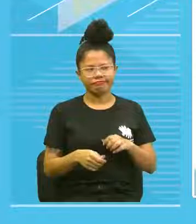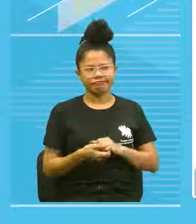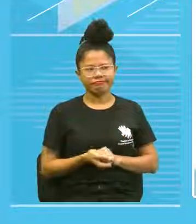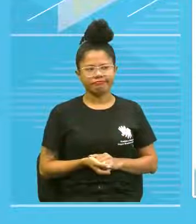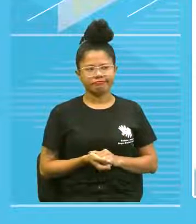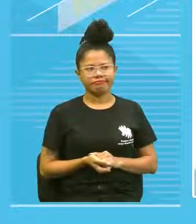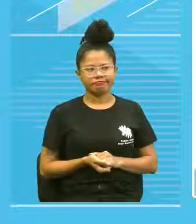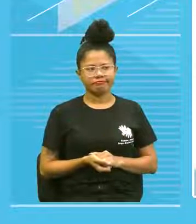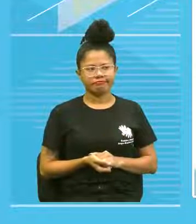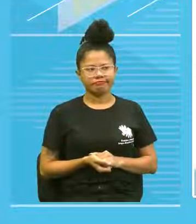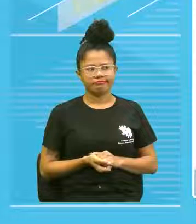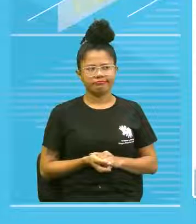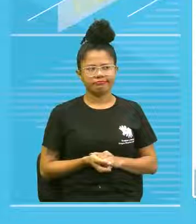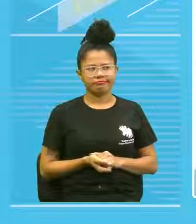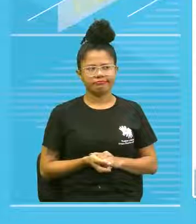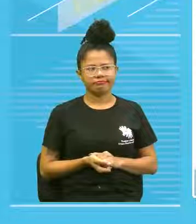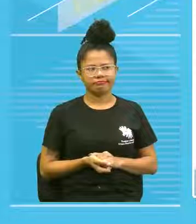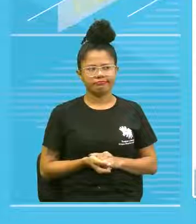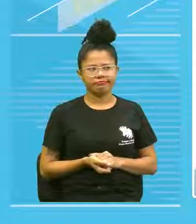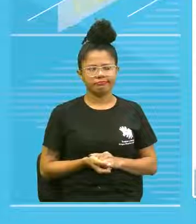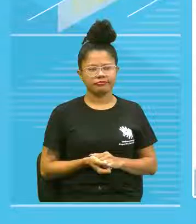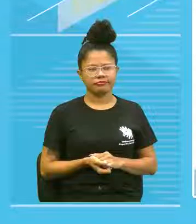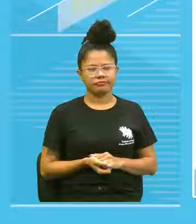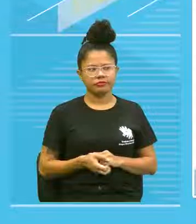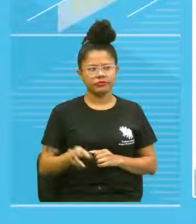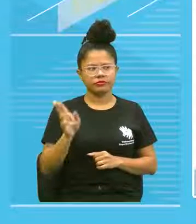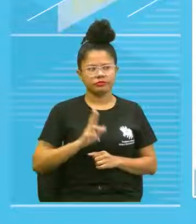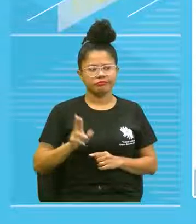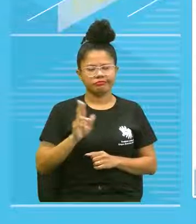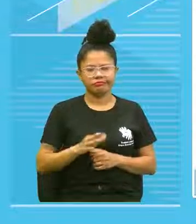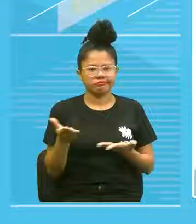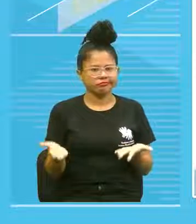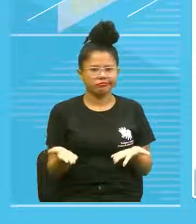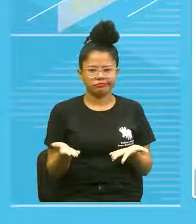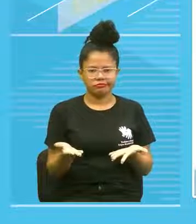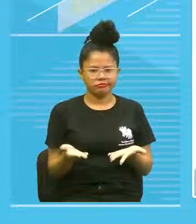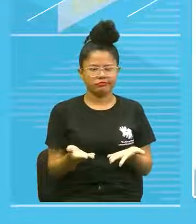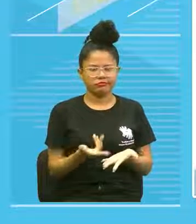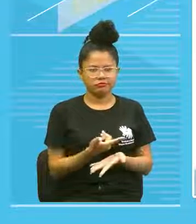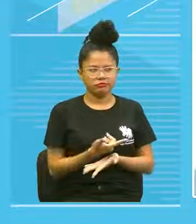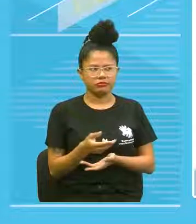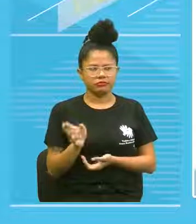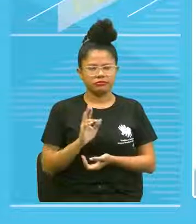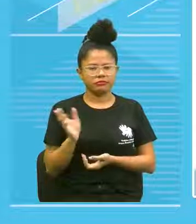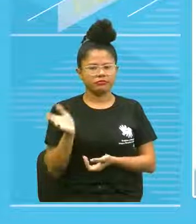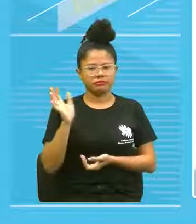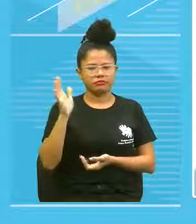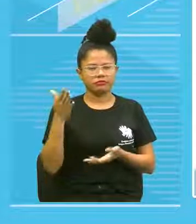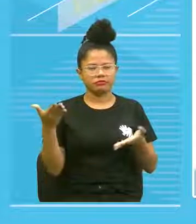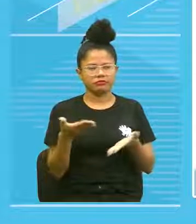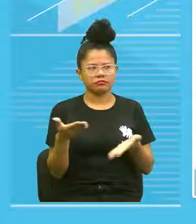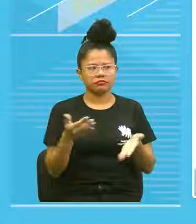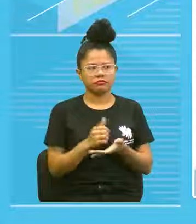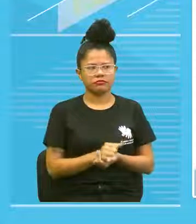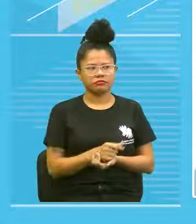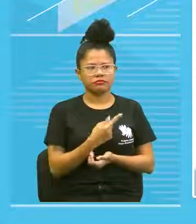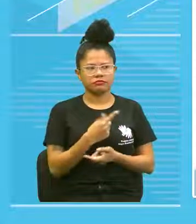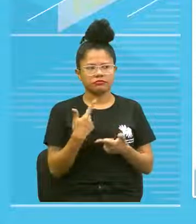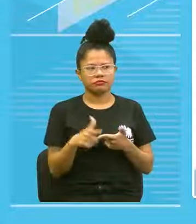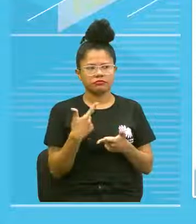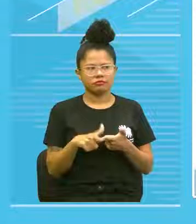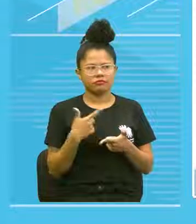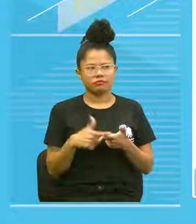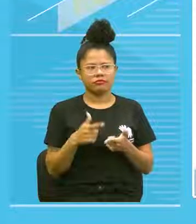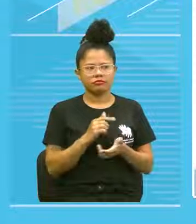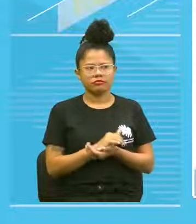né mas e não assustadoramente quando e a gente depender só um problema